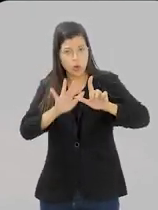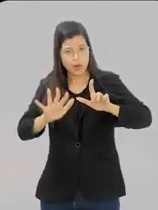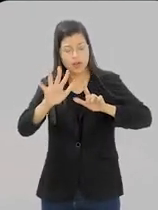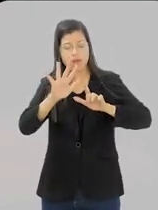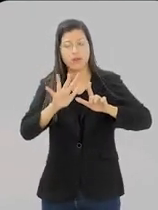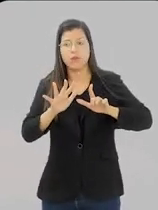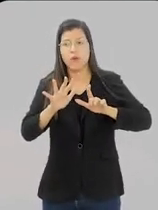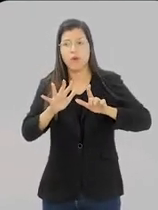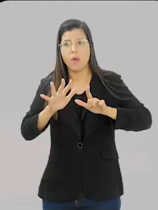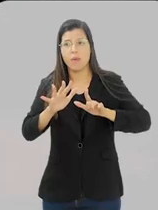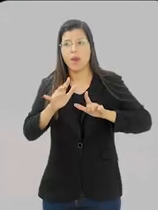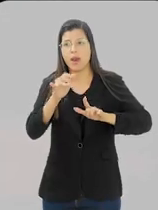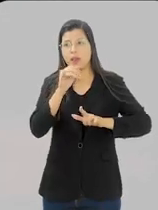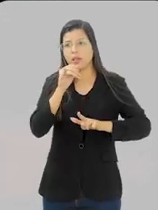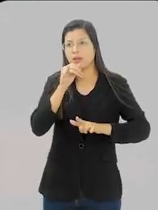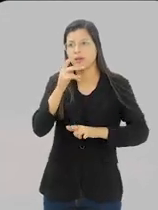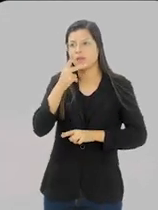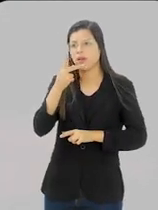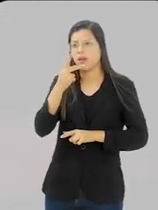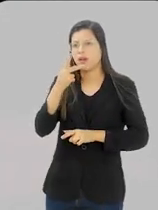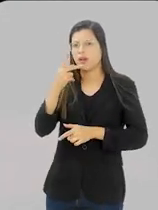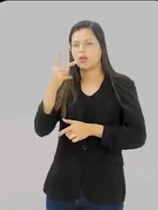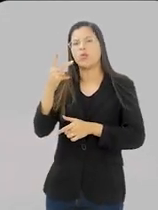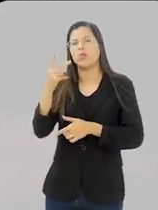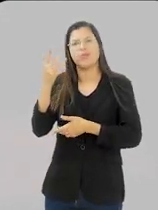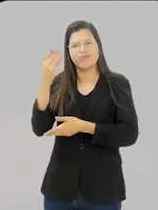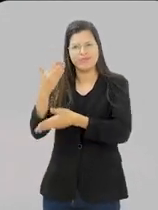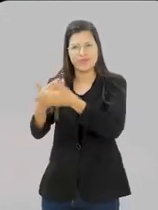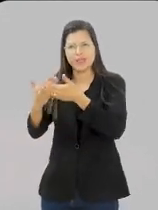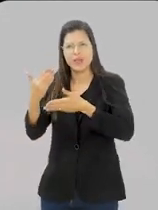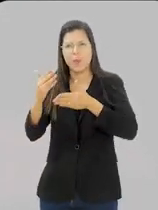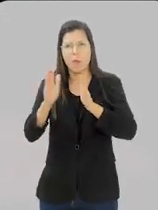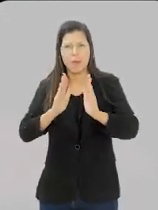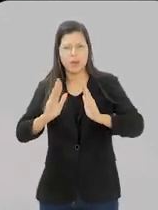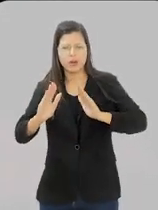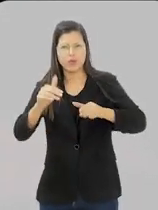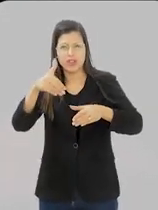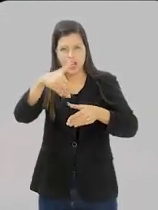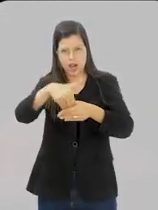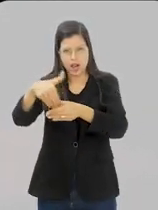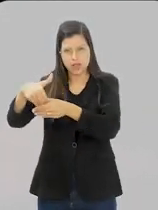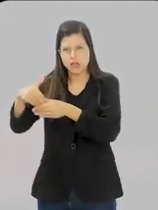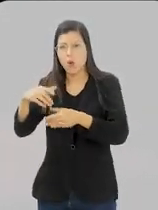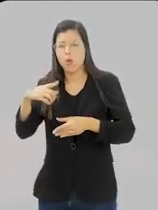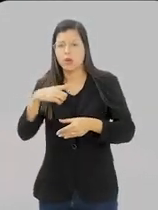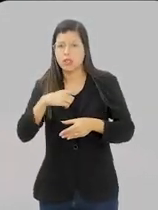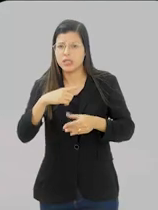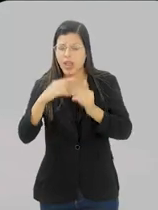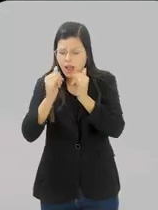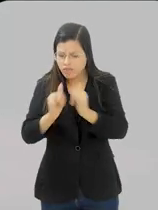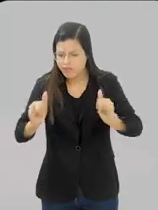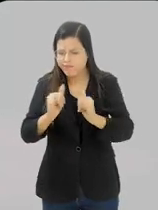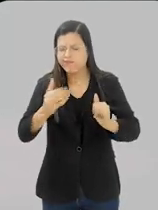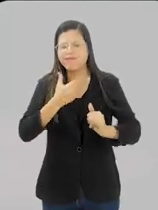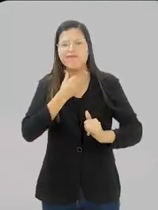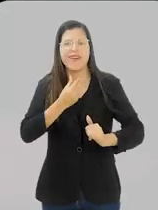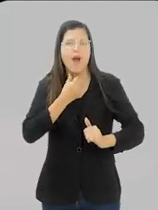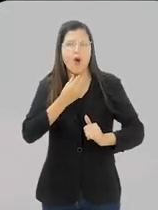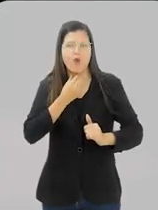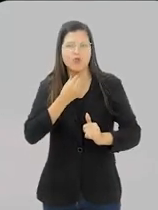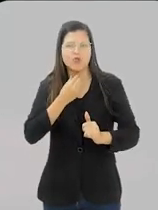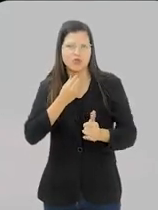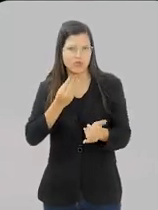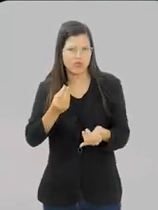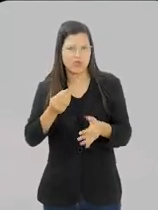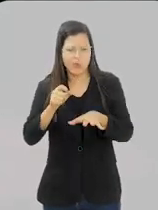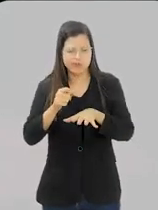plataformas. Aí, por exemplo, falando da época das eleições, né? A gente tem uma série de fake news rodando por tudo que é